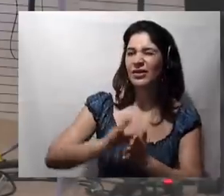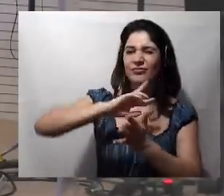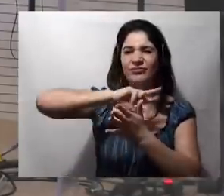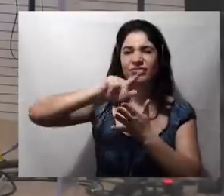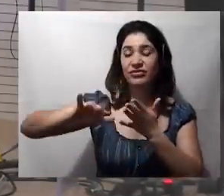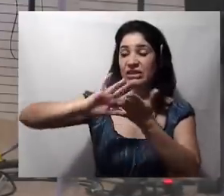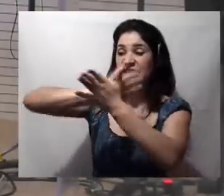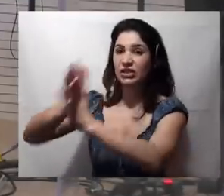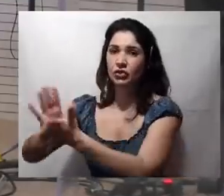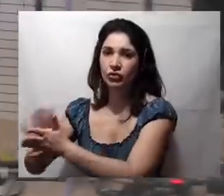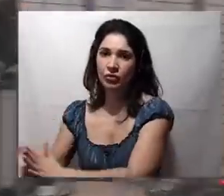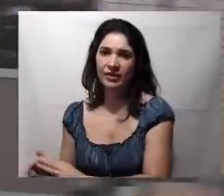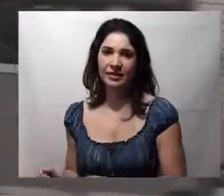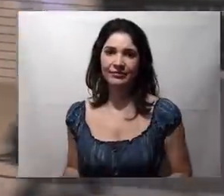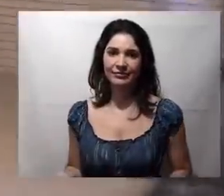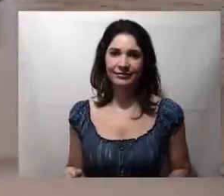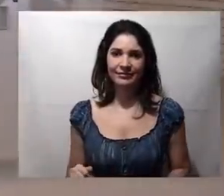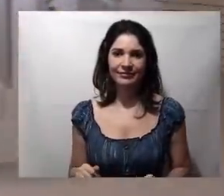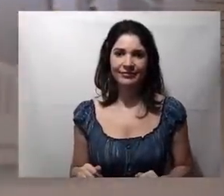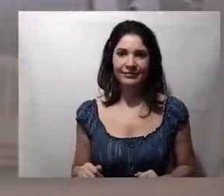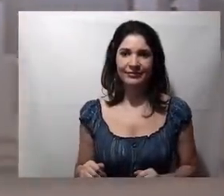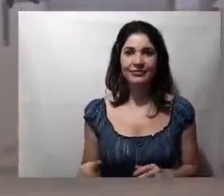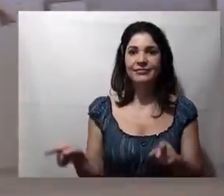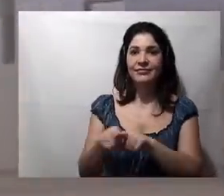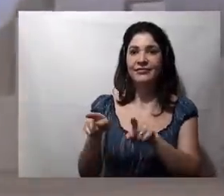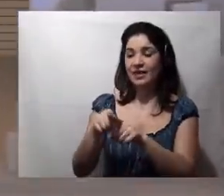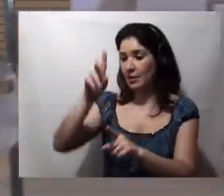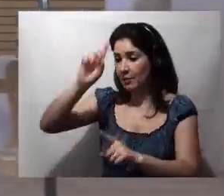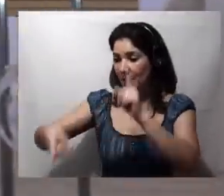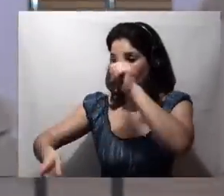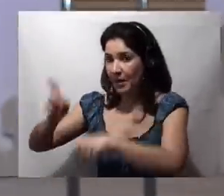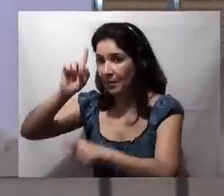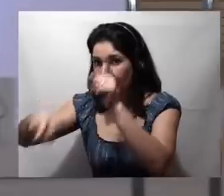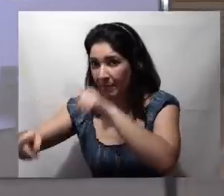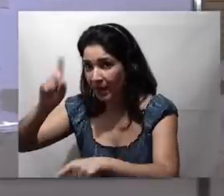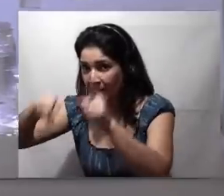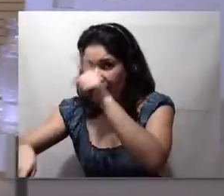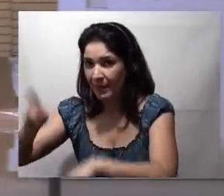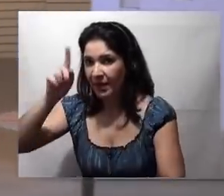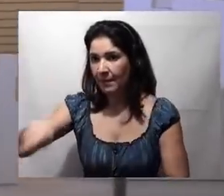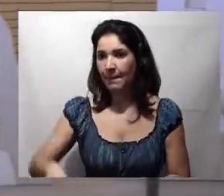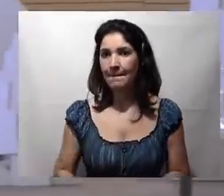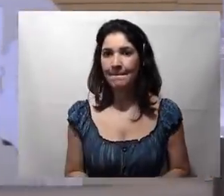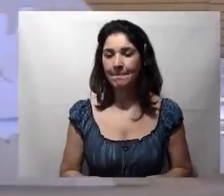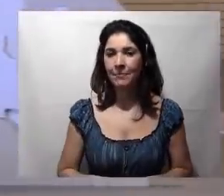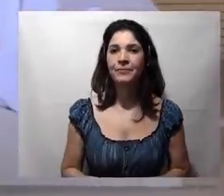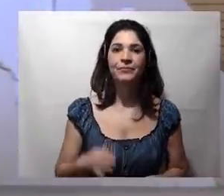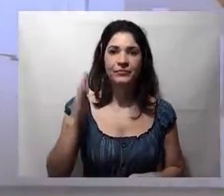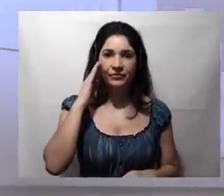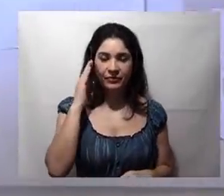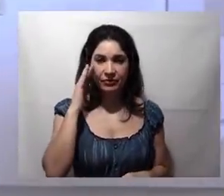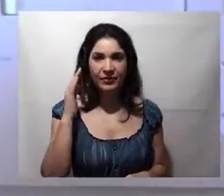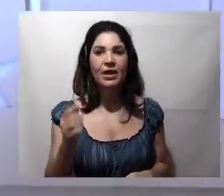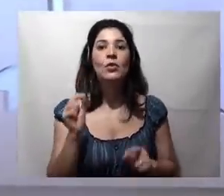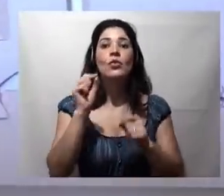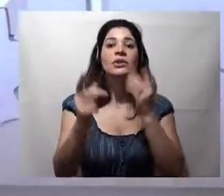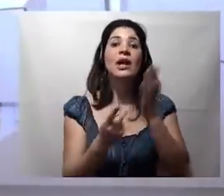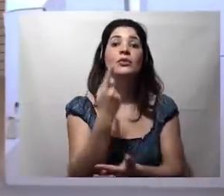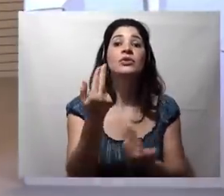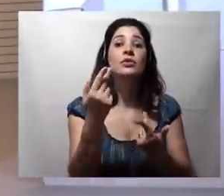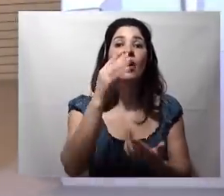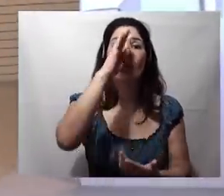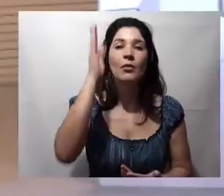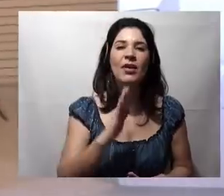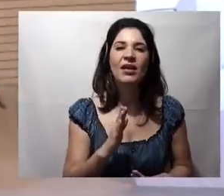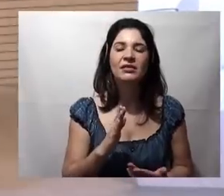povo que trazia para cá já viu falar no país assim só a bandidagem já ouviu falar com o país foi colonizado assim só com a